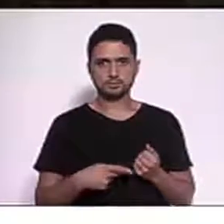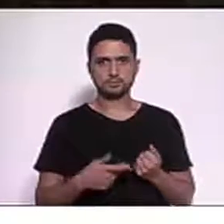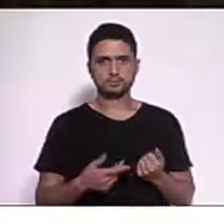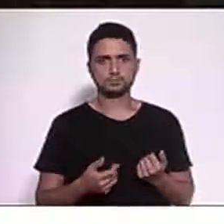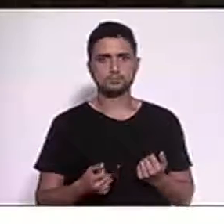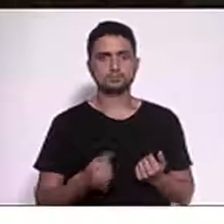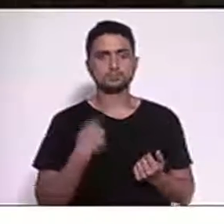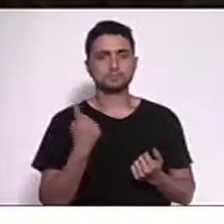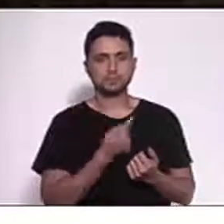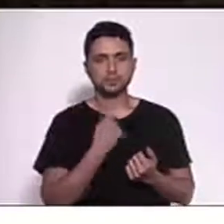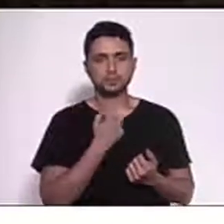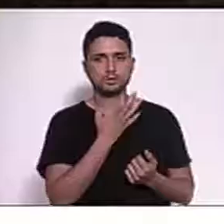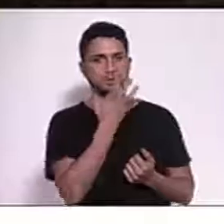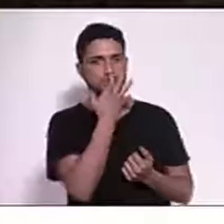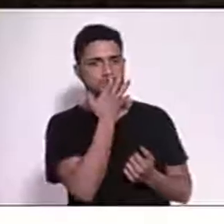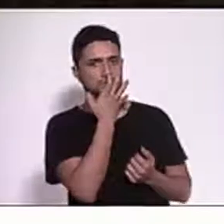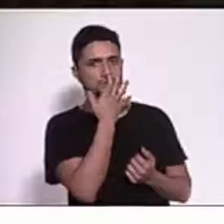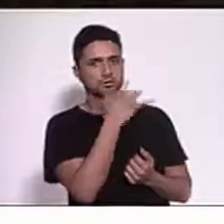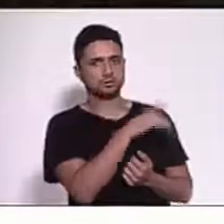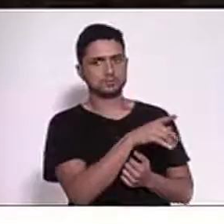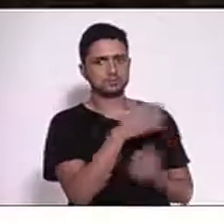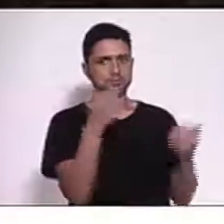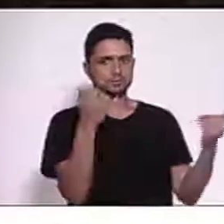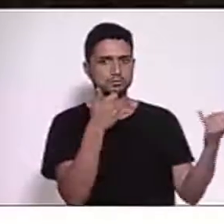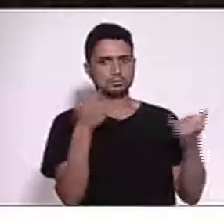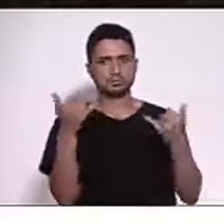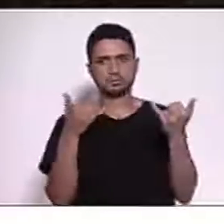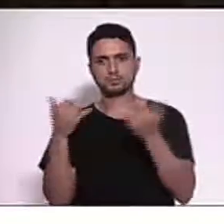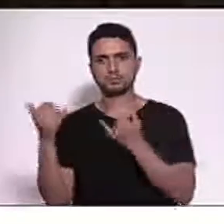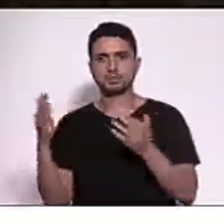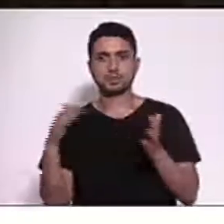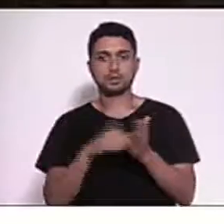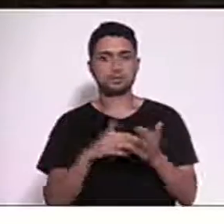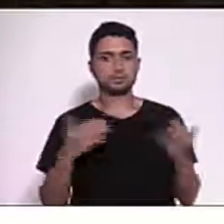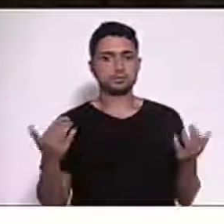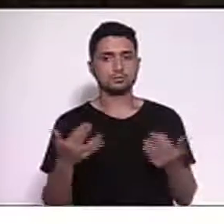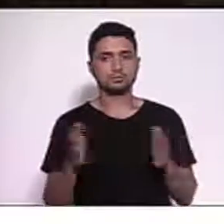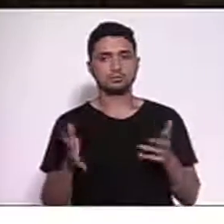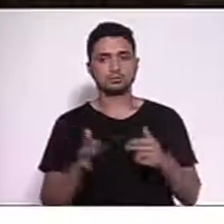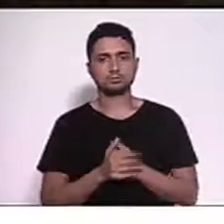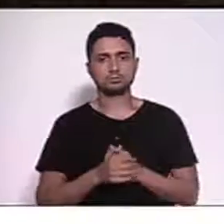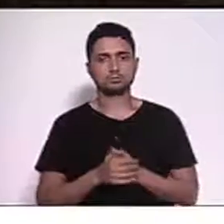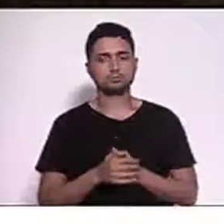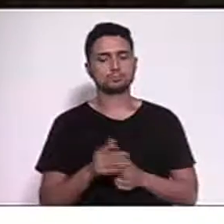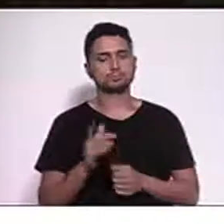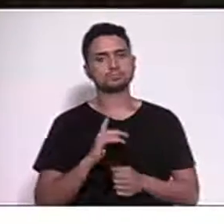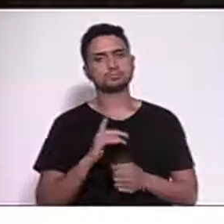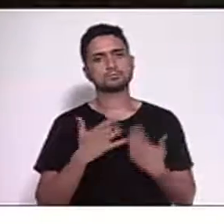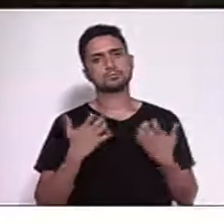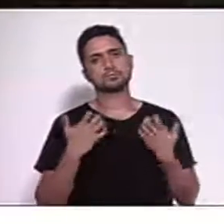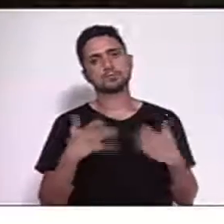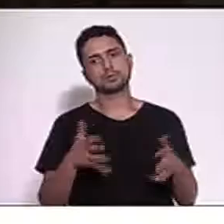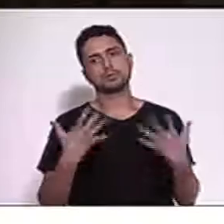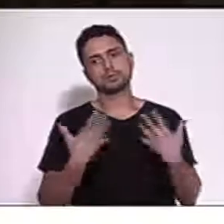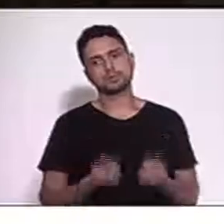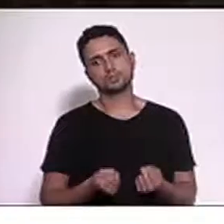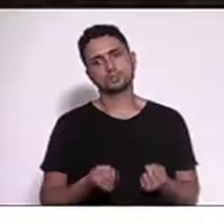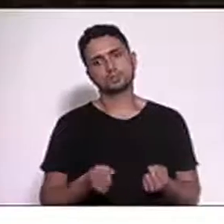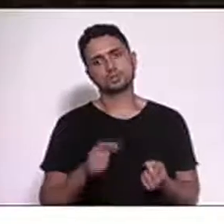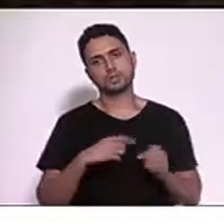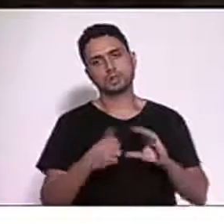outra, nós estamos assistindo pronunciamento, como até hoje a gente ouviu, de querer negar que